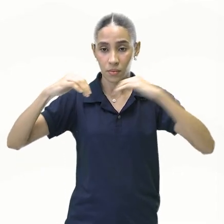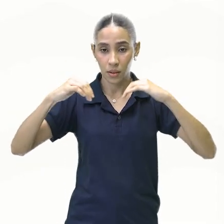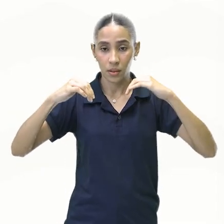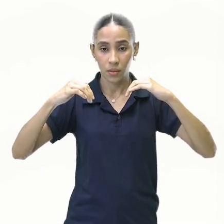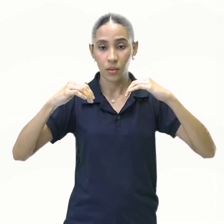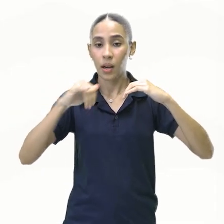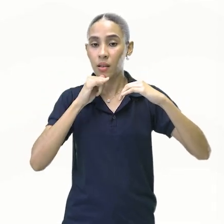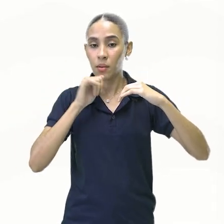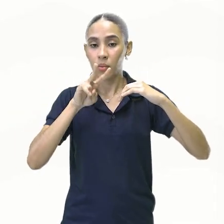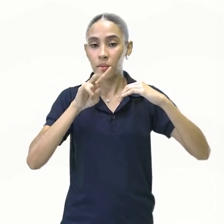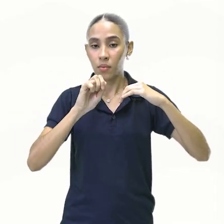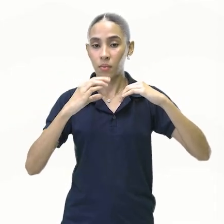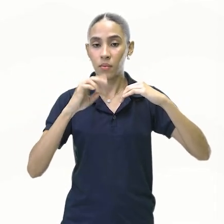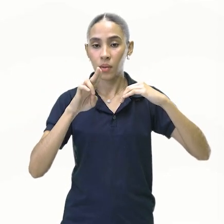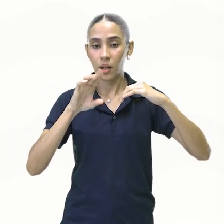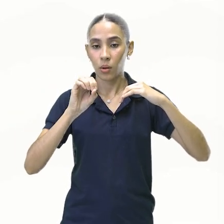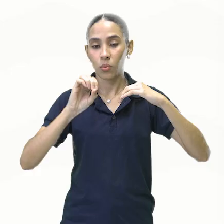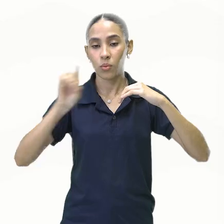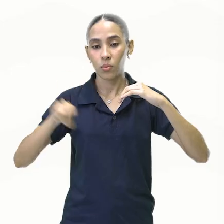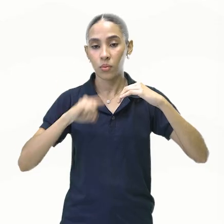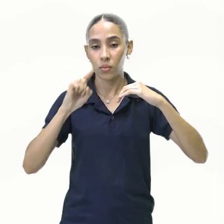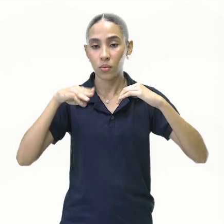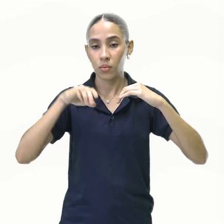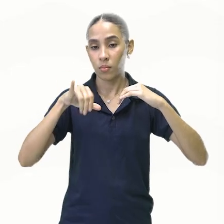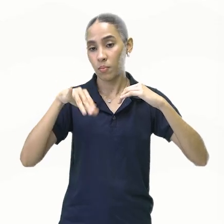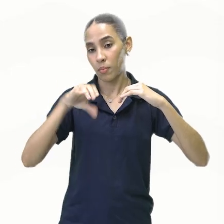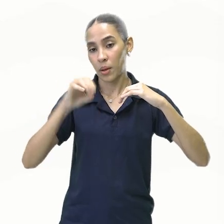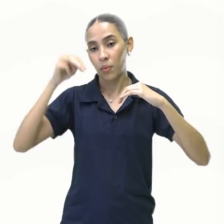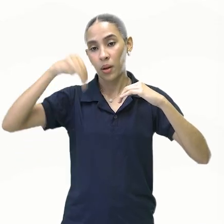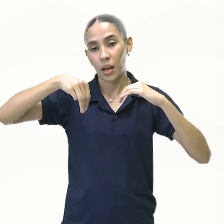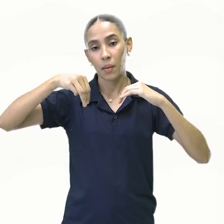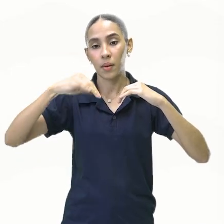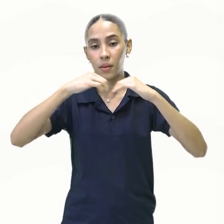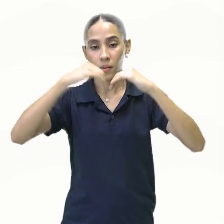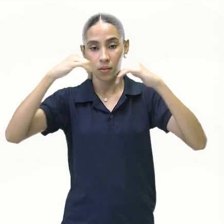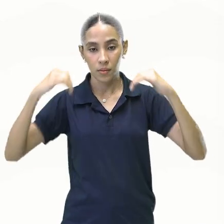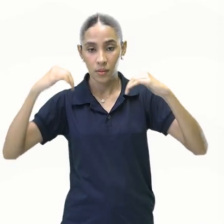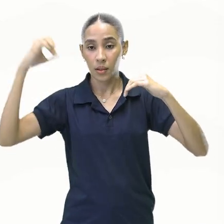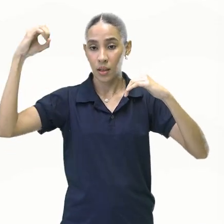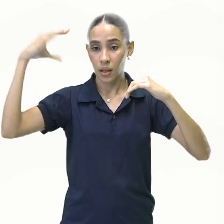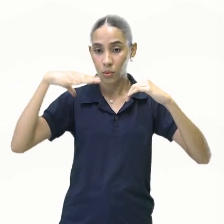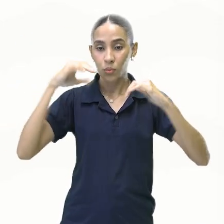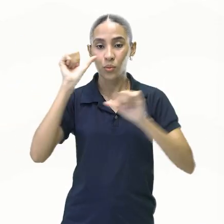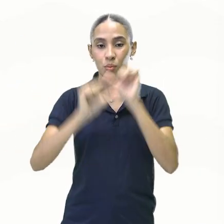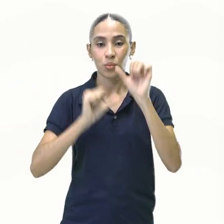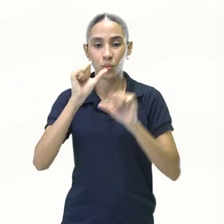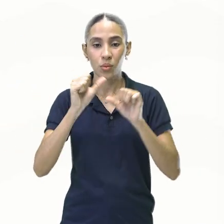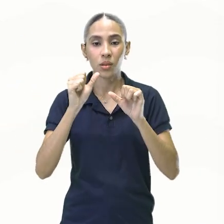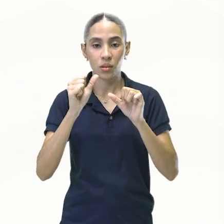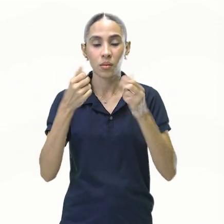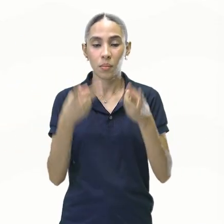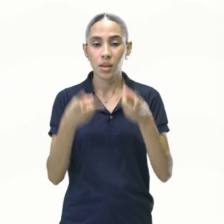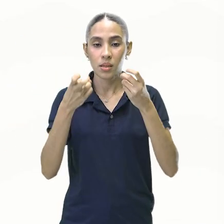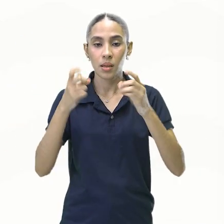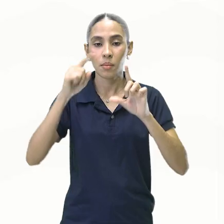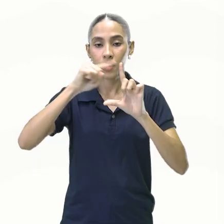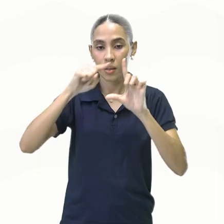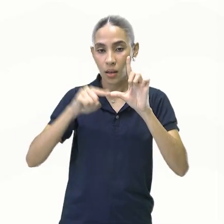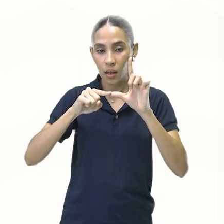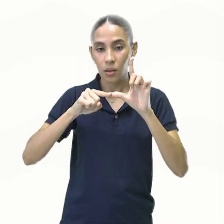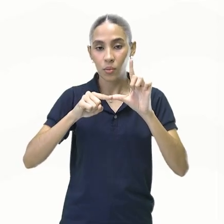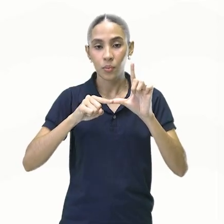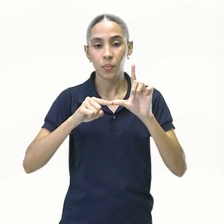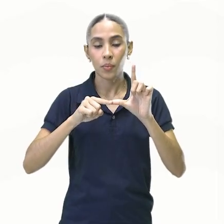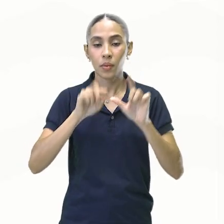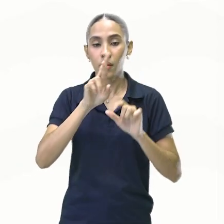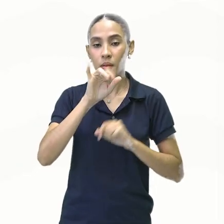que eu chamei de M, a luz é desviada. Veja que ela sofre um desvio. Veja que a mudança nos ângulos entre os